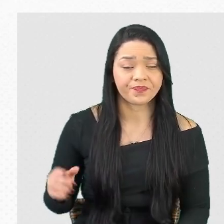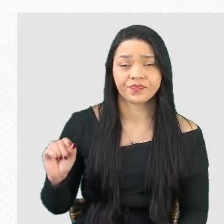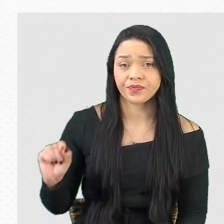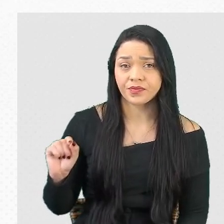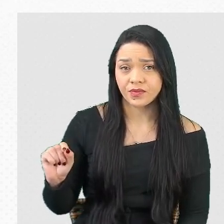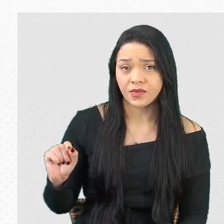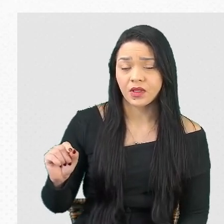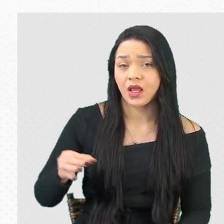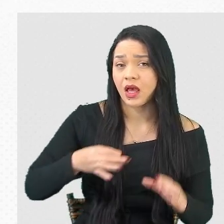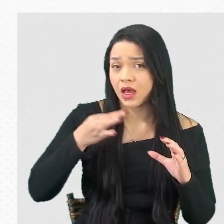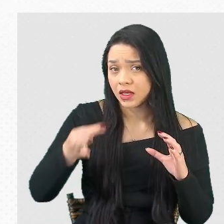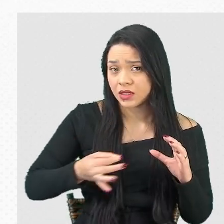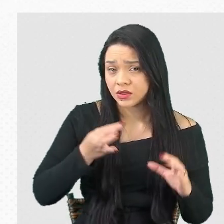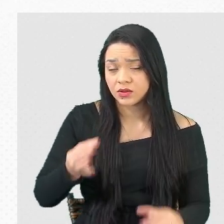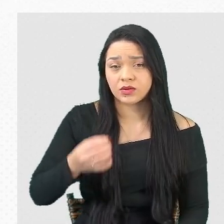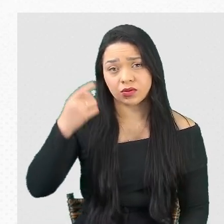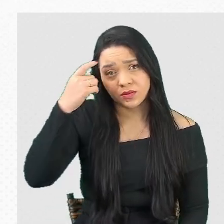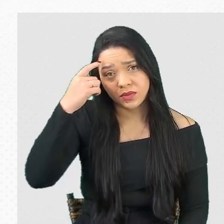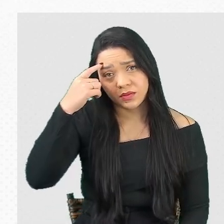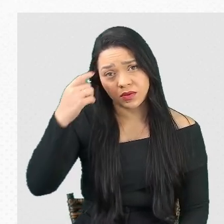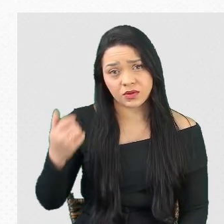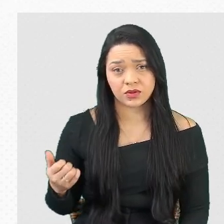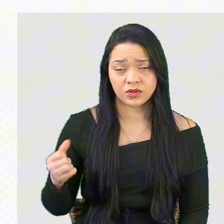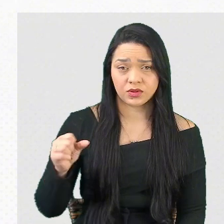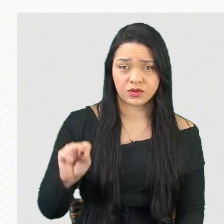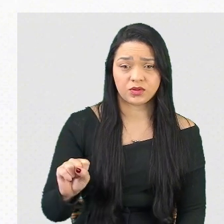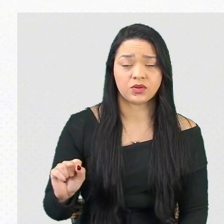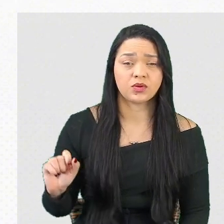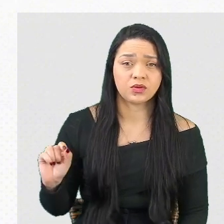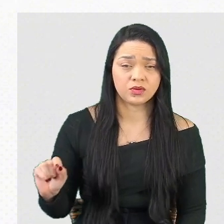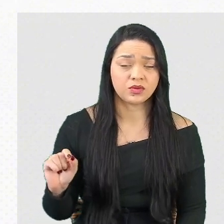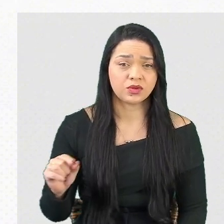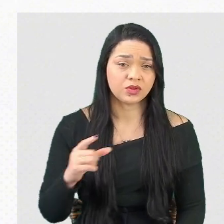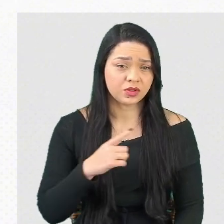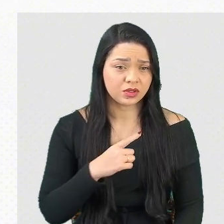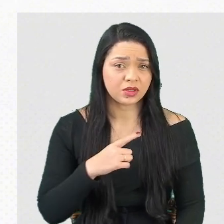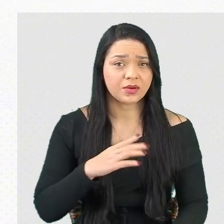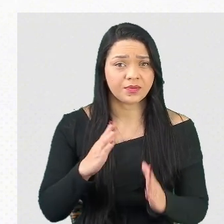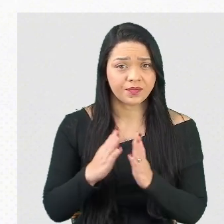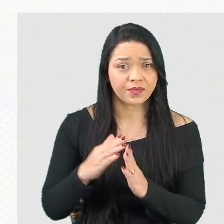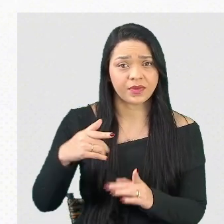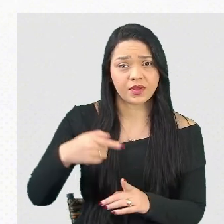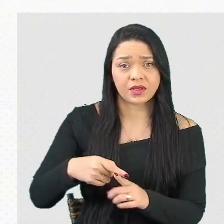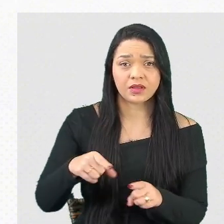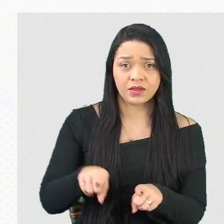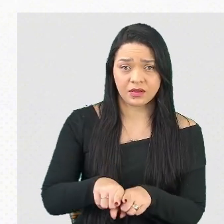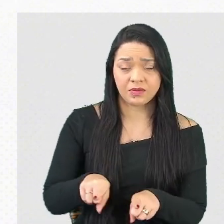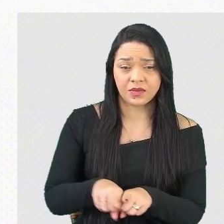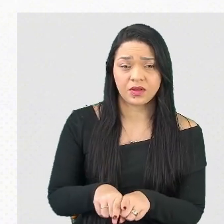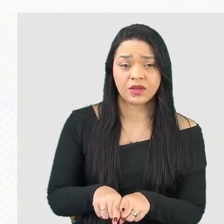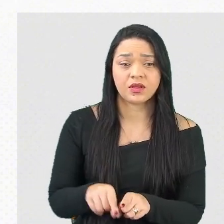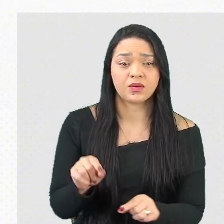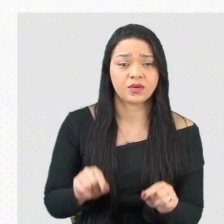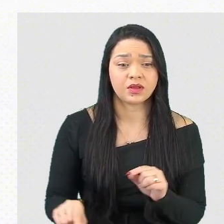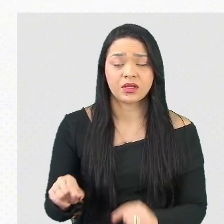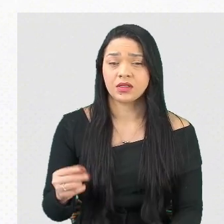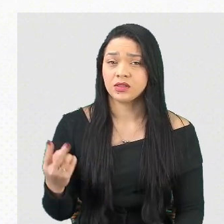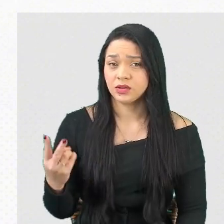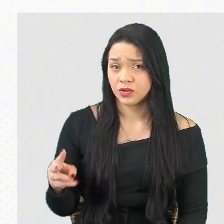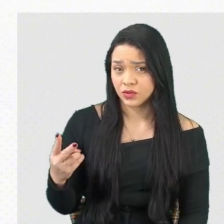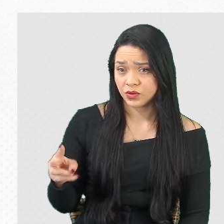crítica feita ao pensamento do século XVIII, que era o pensamento vigente, tanto da igreja como também do Estado absolutista, fizeram com que esses dois